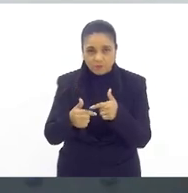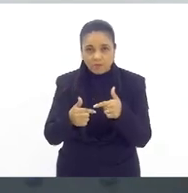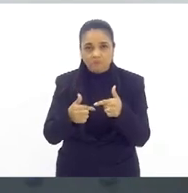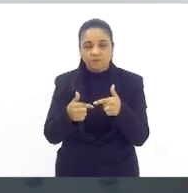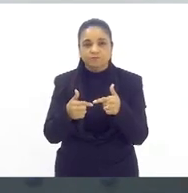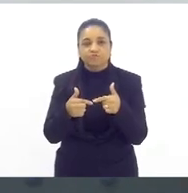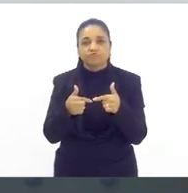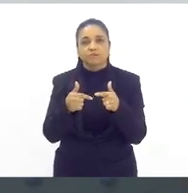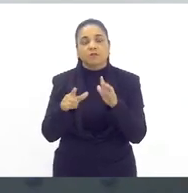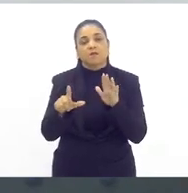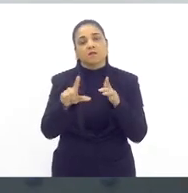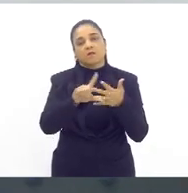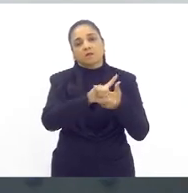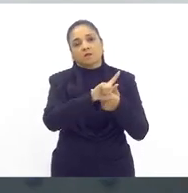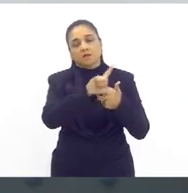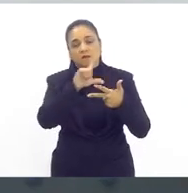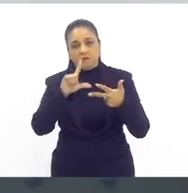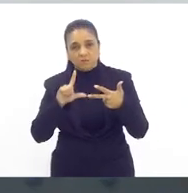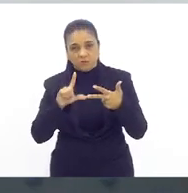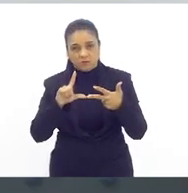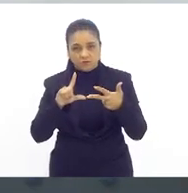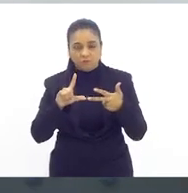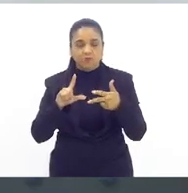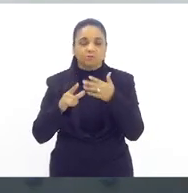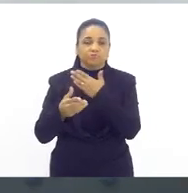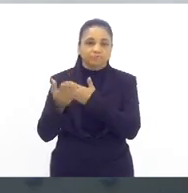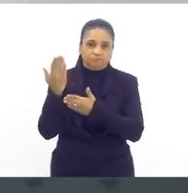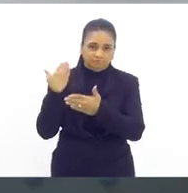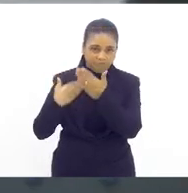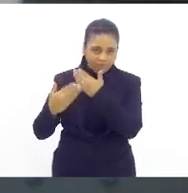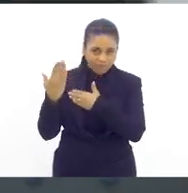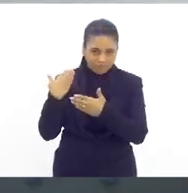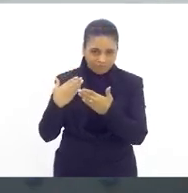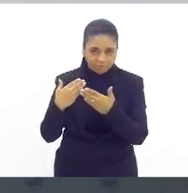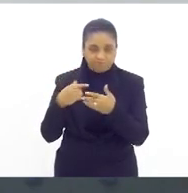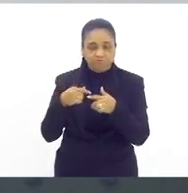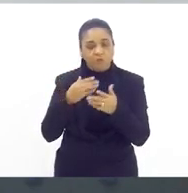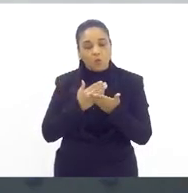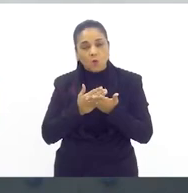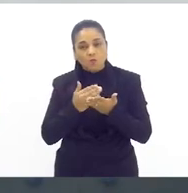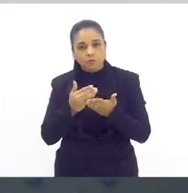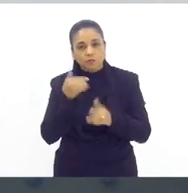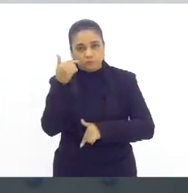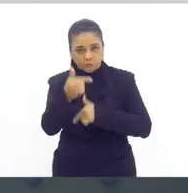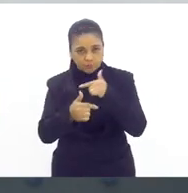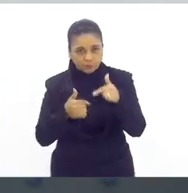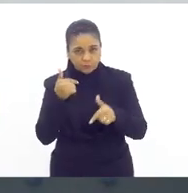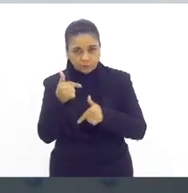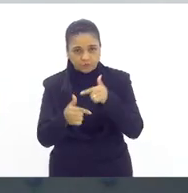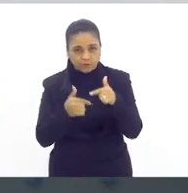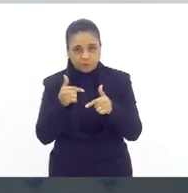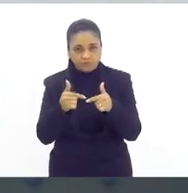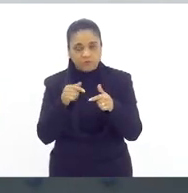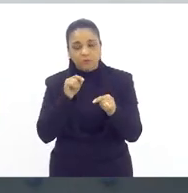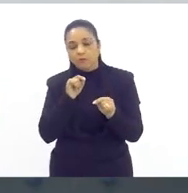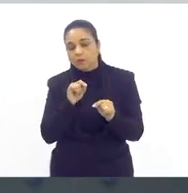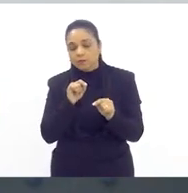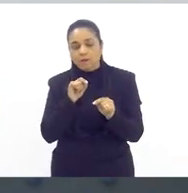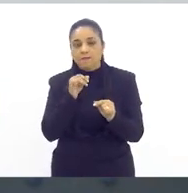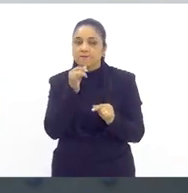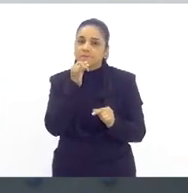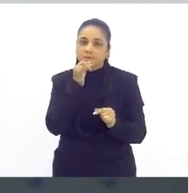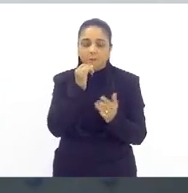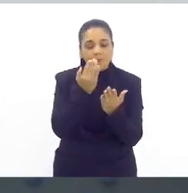na legislatura anterior então a gente iniciou o nosso trabalho se debruçando por exemplo